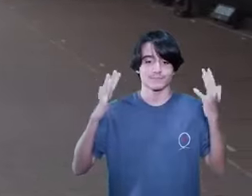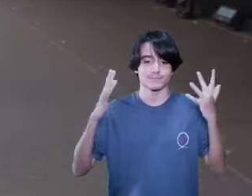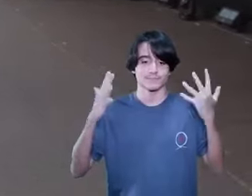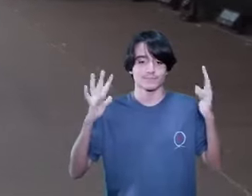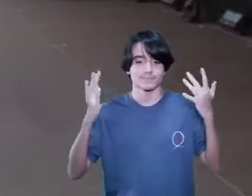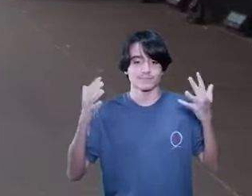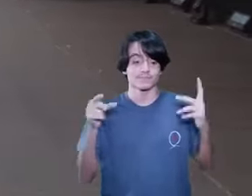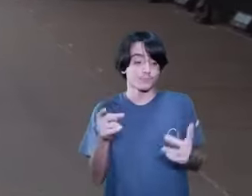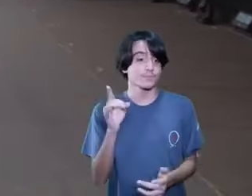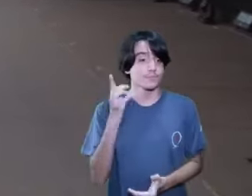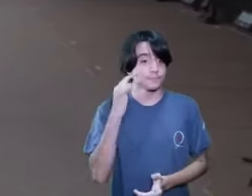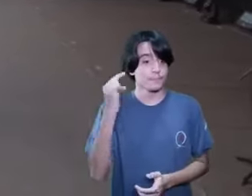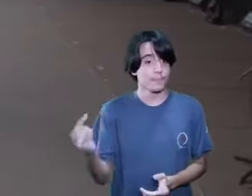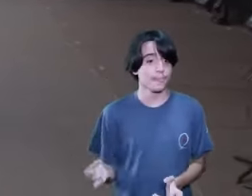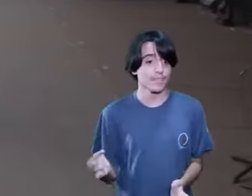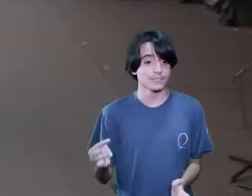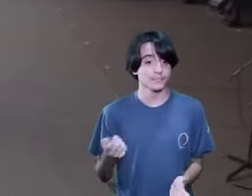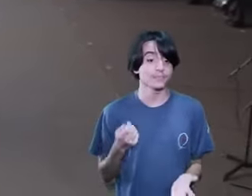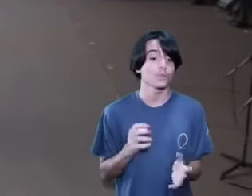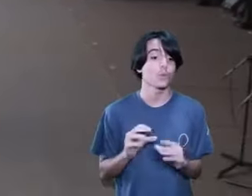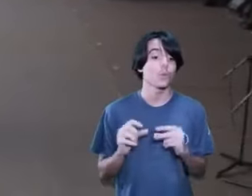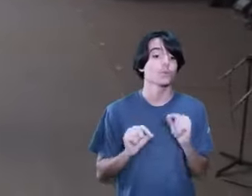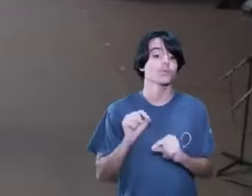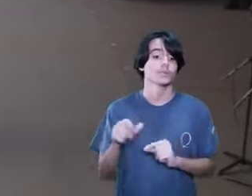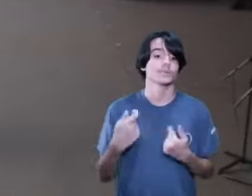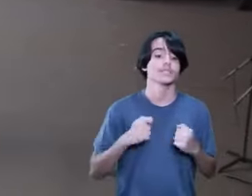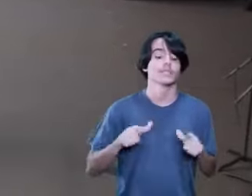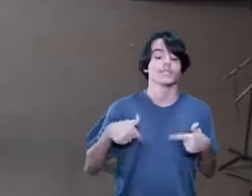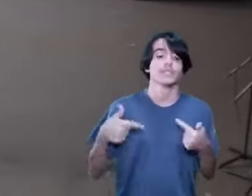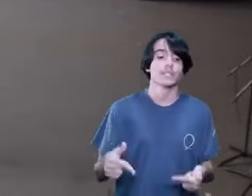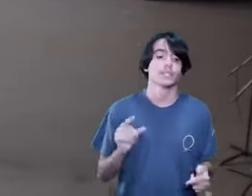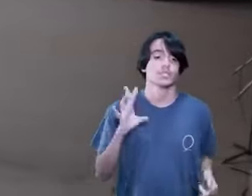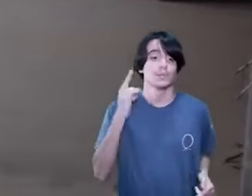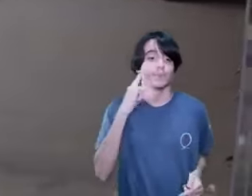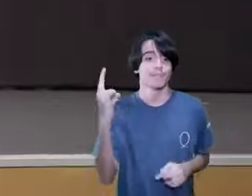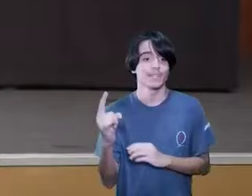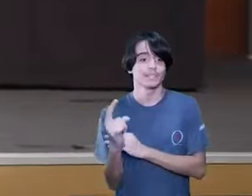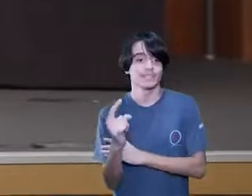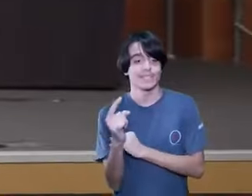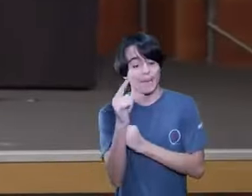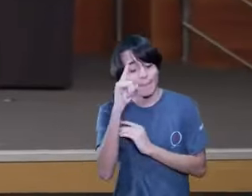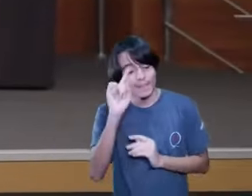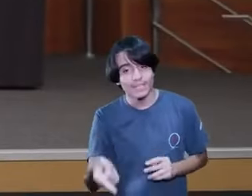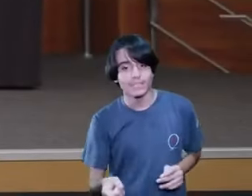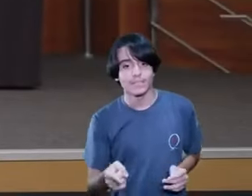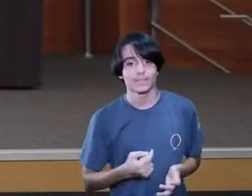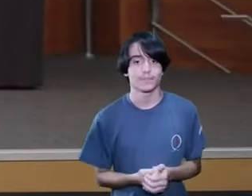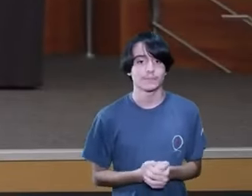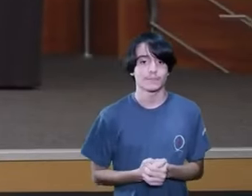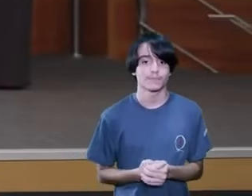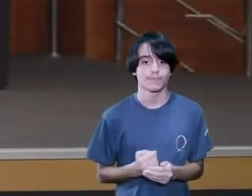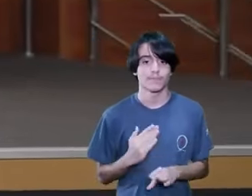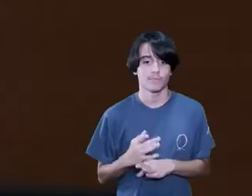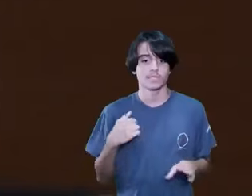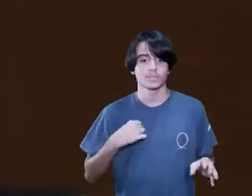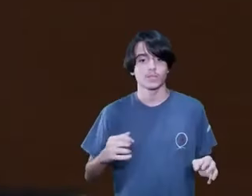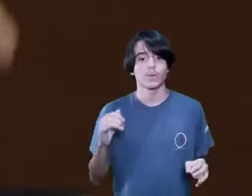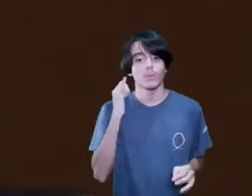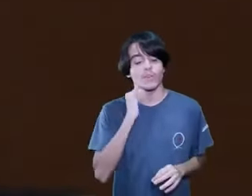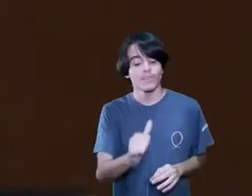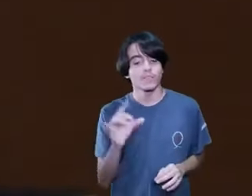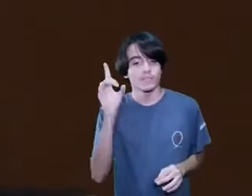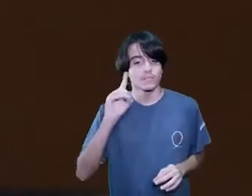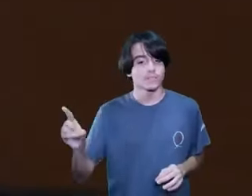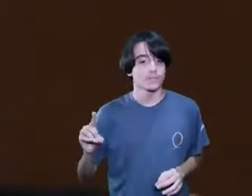Tu só está pensando na exigência, tu só está pensando na ordem. Mas eu estou aqui como um profeta de Deus para